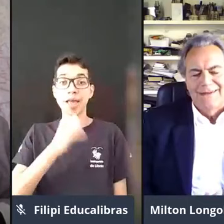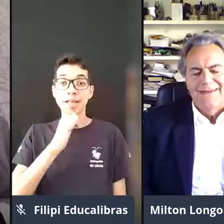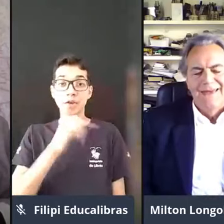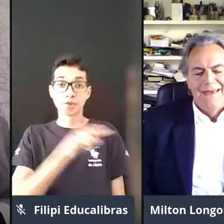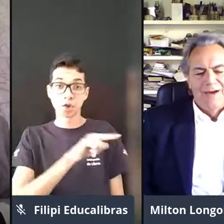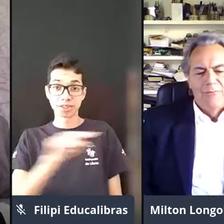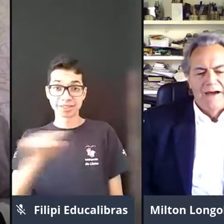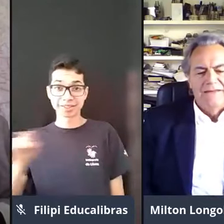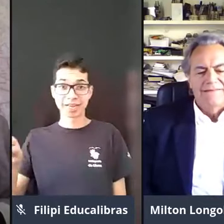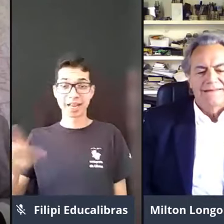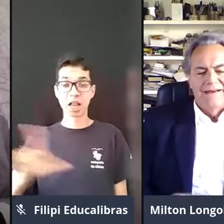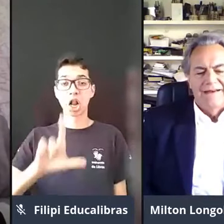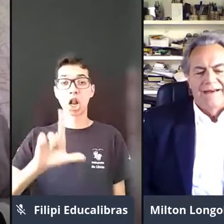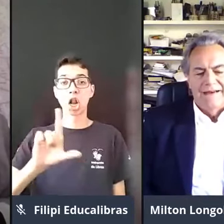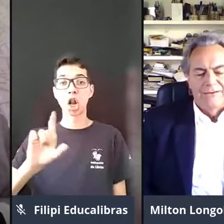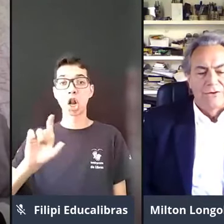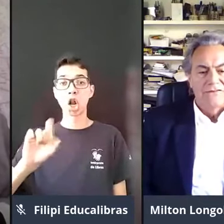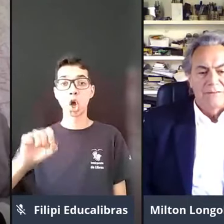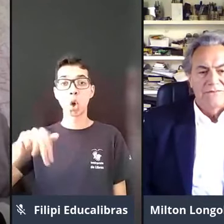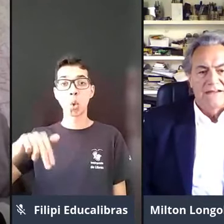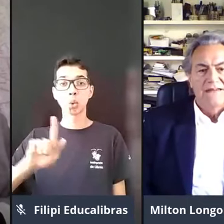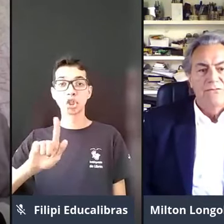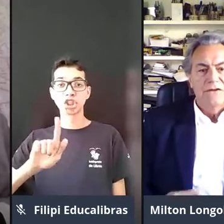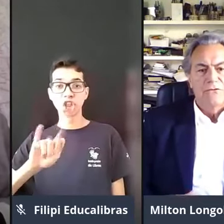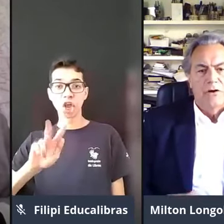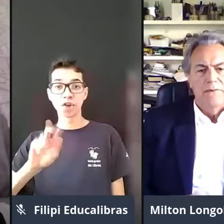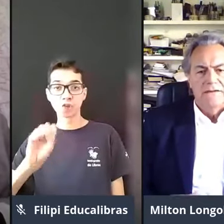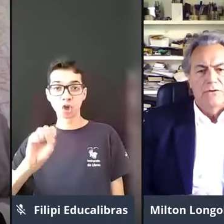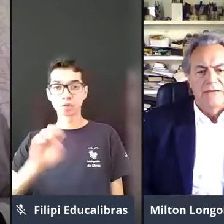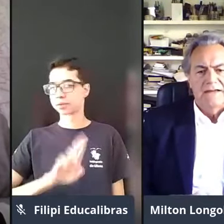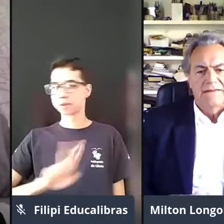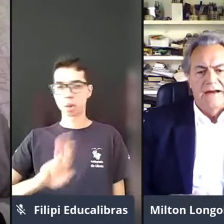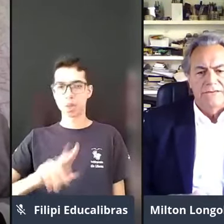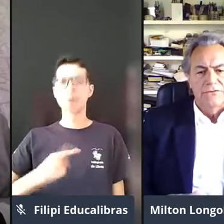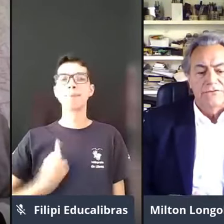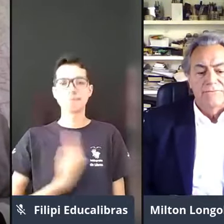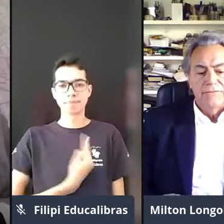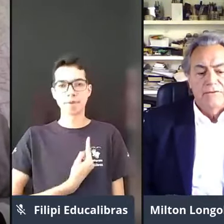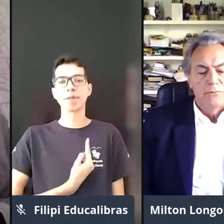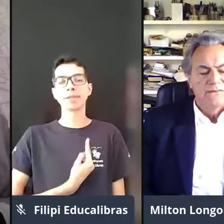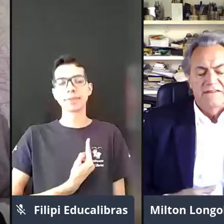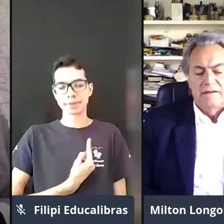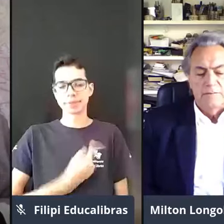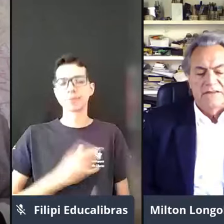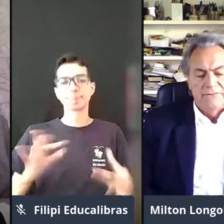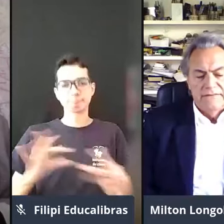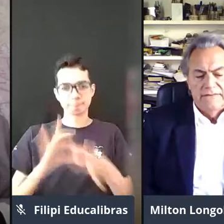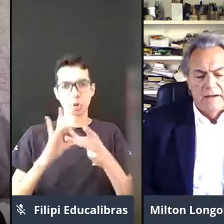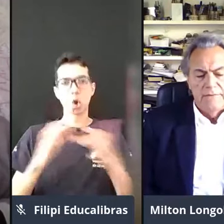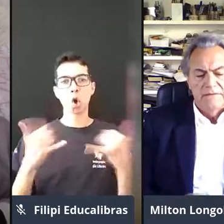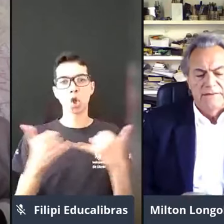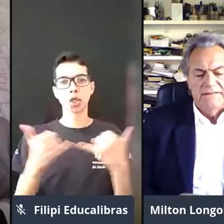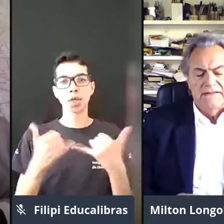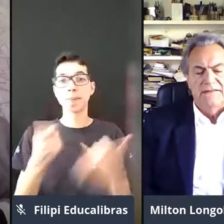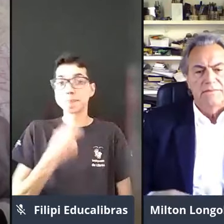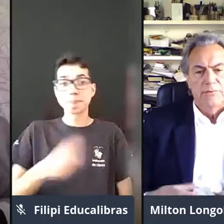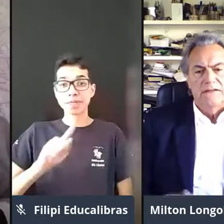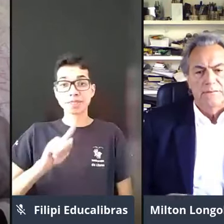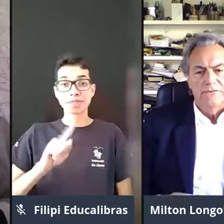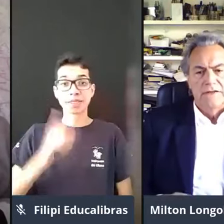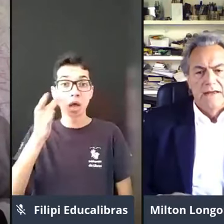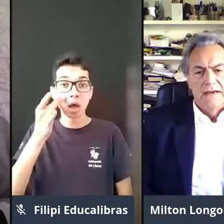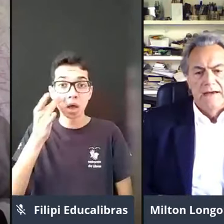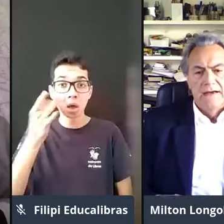eu aqui, mas nós estamos aqui virtualmente conectados, não precisamos estar fisicamente presentes